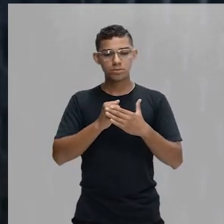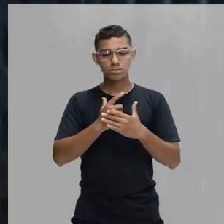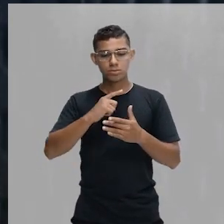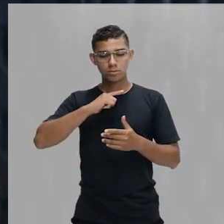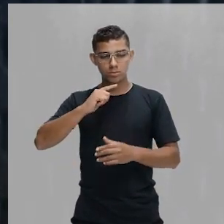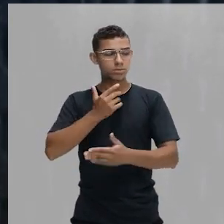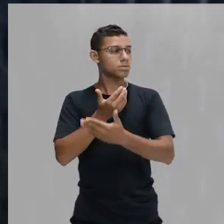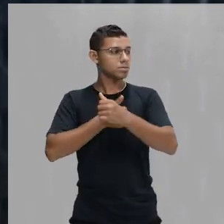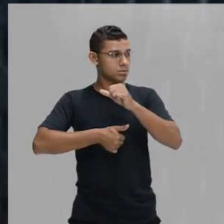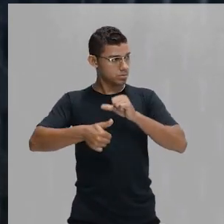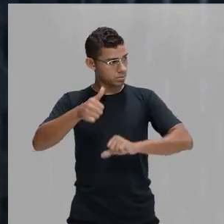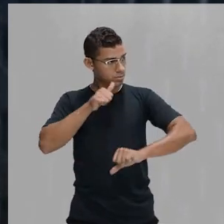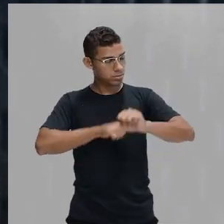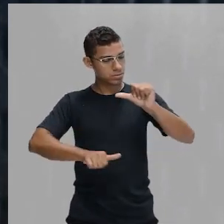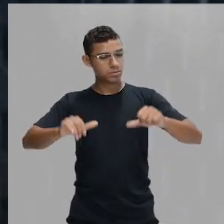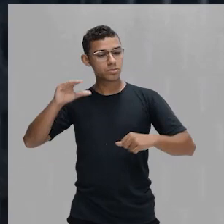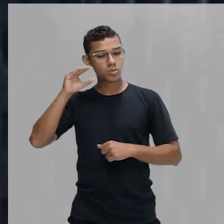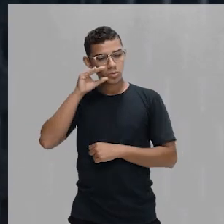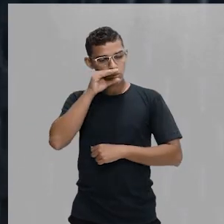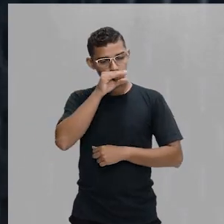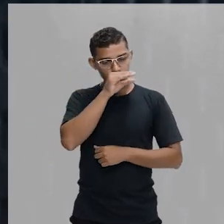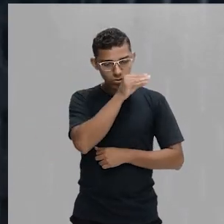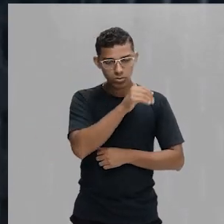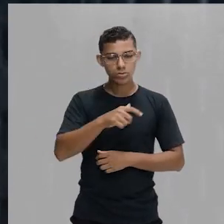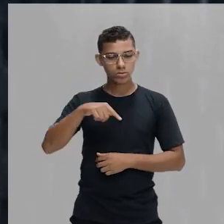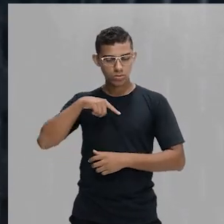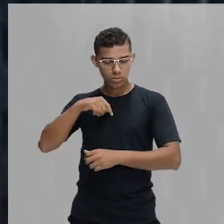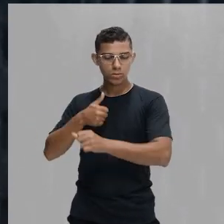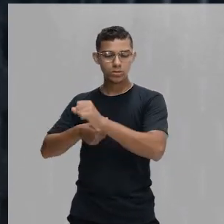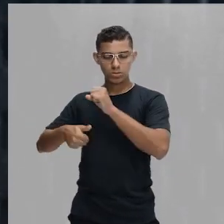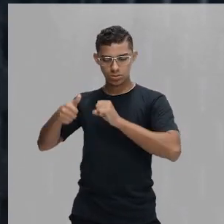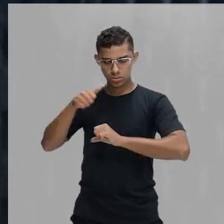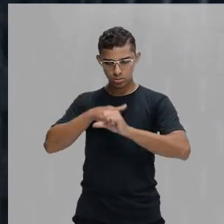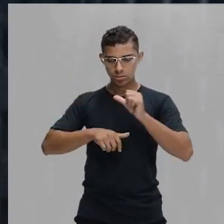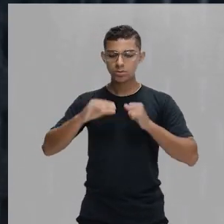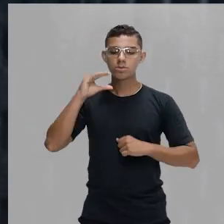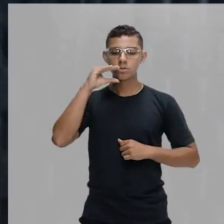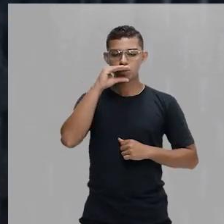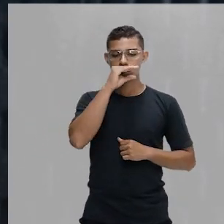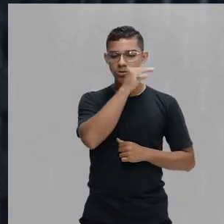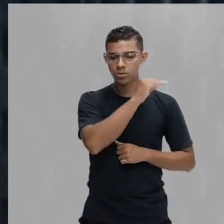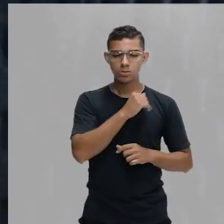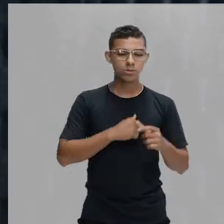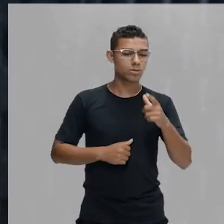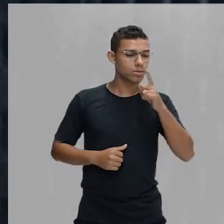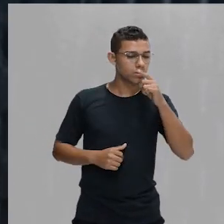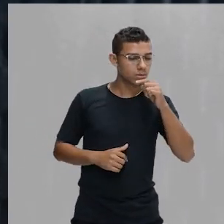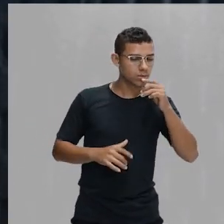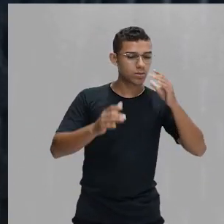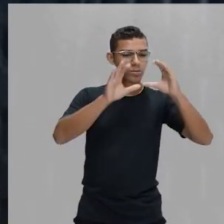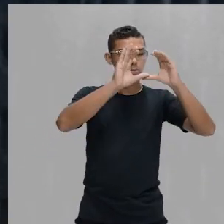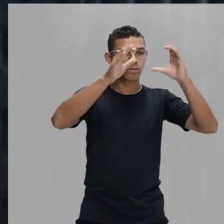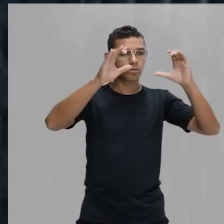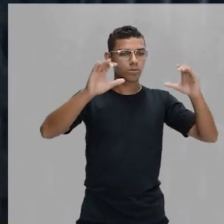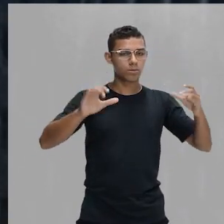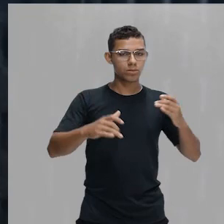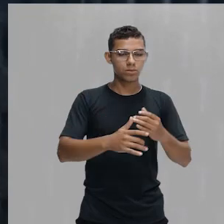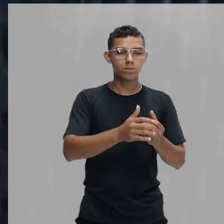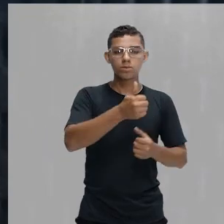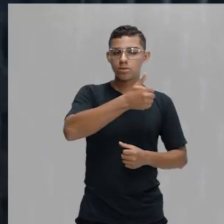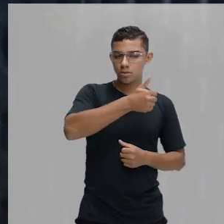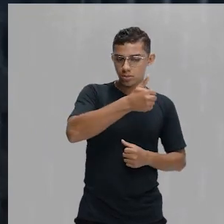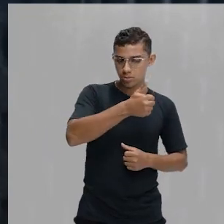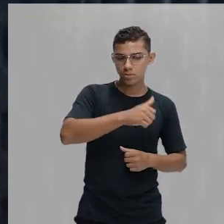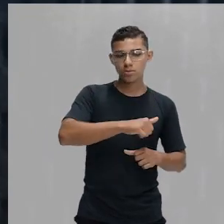uma troca de calor, olha, troca de calor entre as águas de um setor, né, do